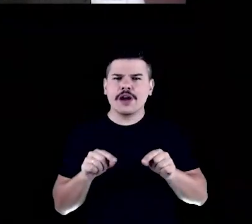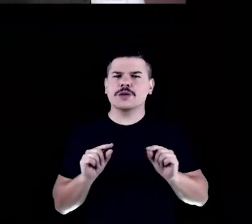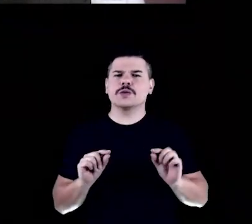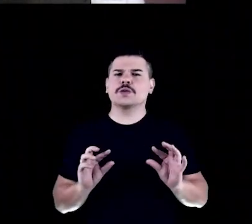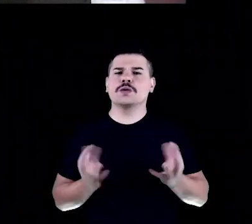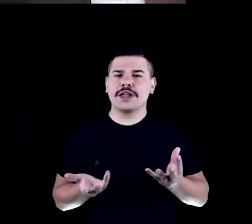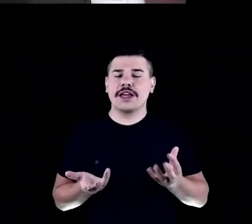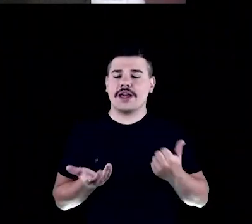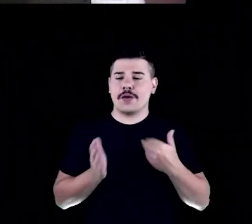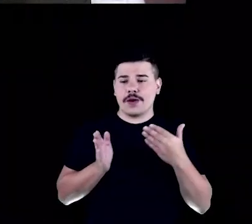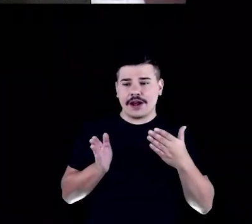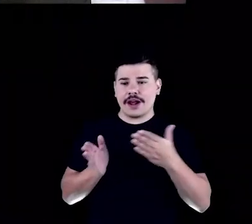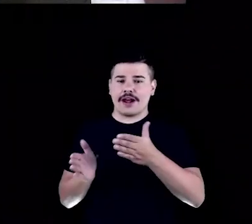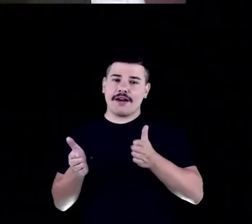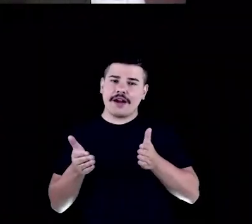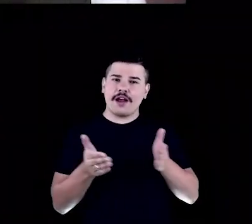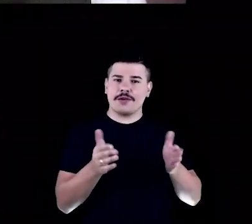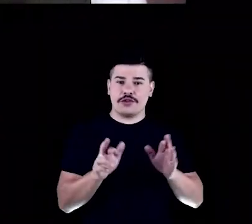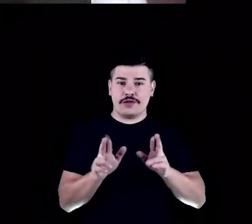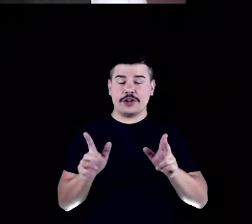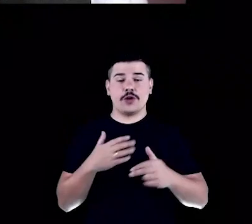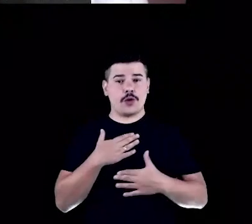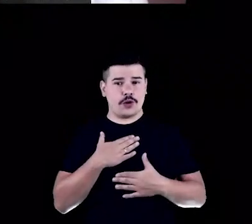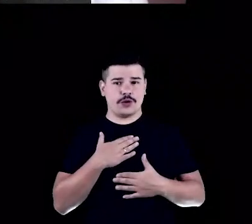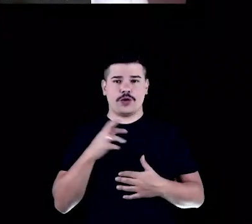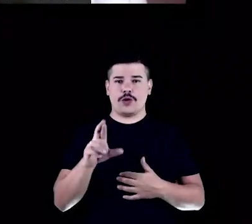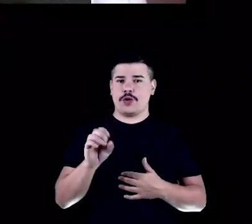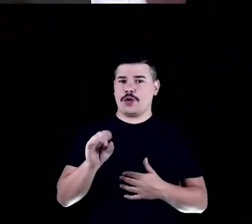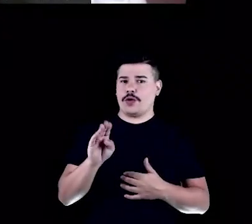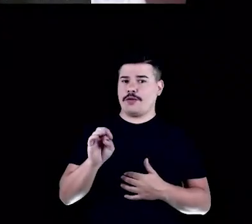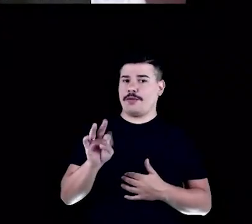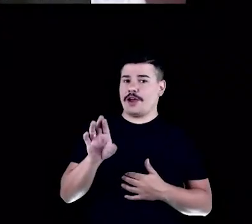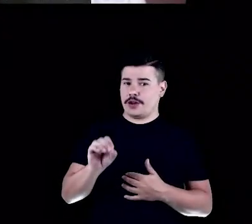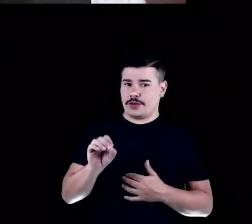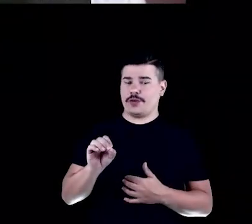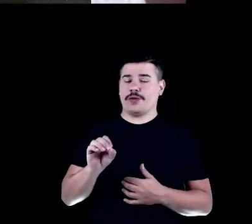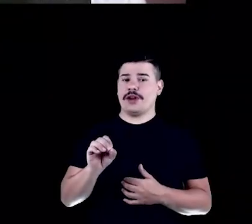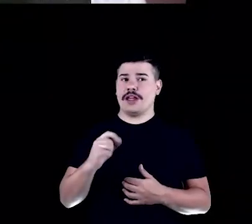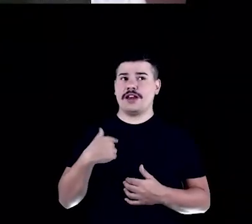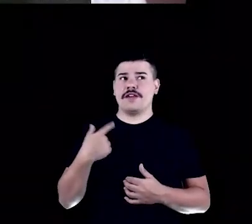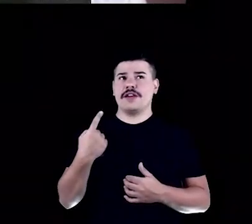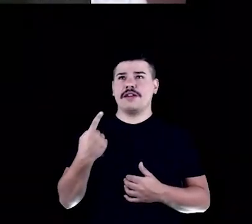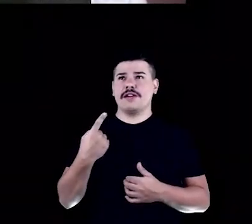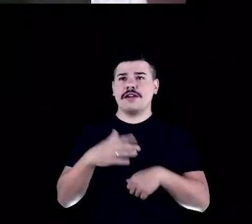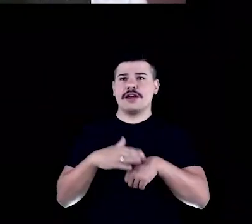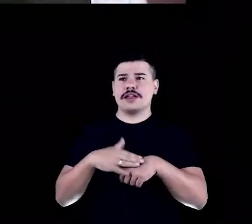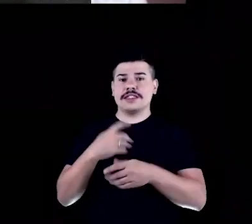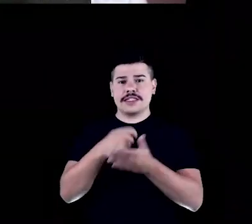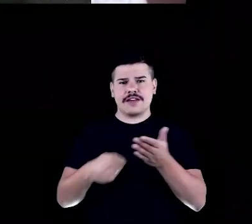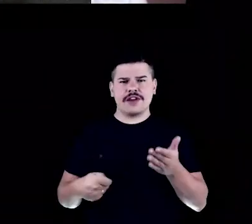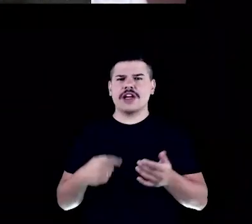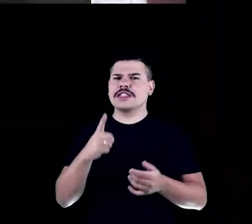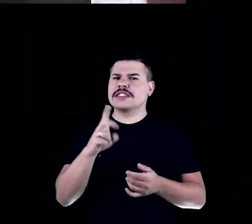faço, eu vou por um caminho de... Eu gosto muito do Roberto Rua Ross, e ele passou 15 anos escrevendo... 15 anos não, ele passou a